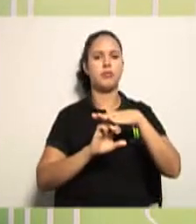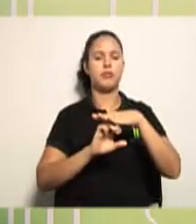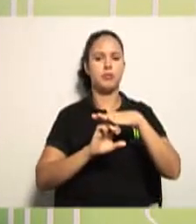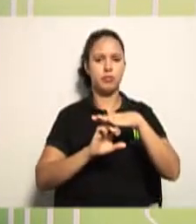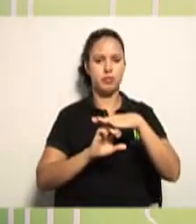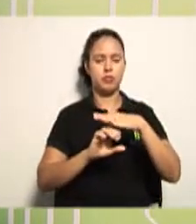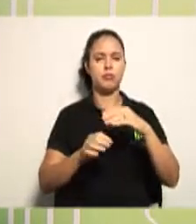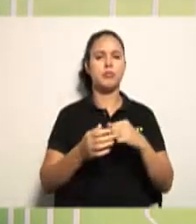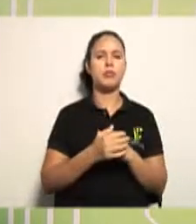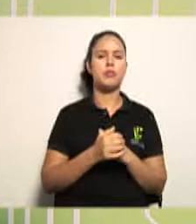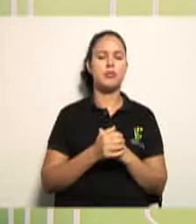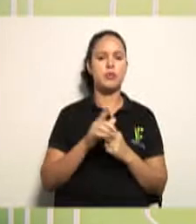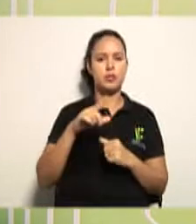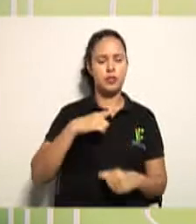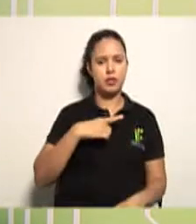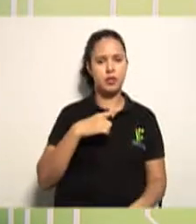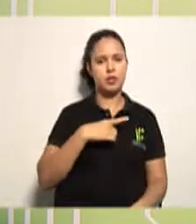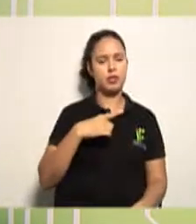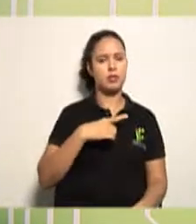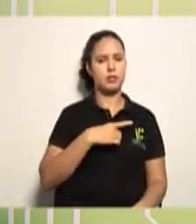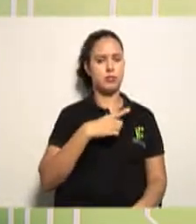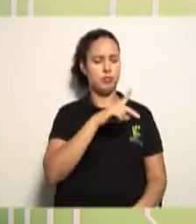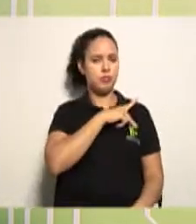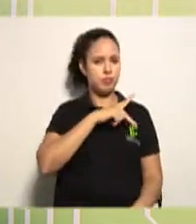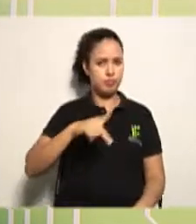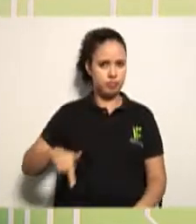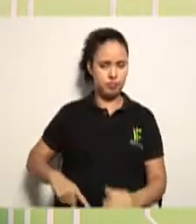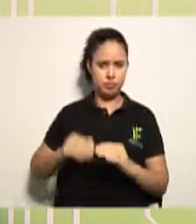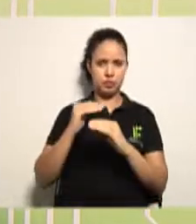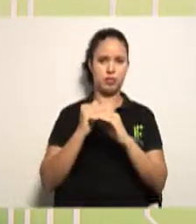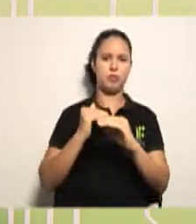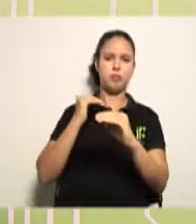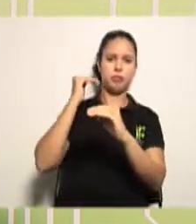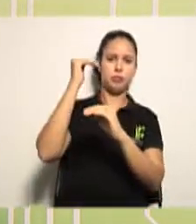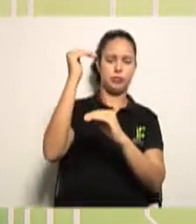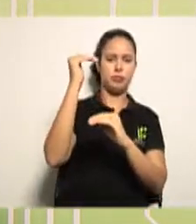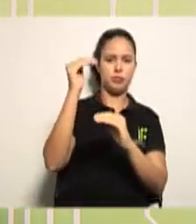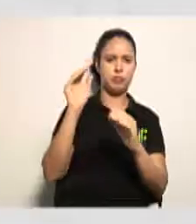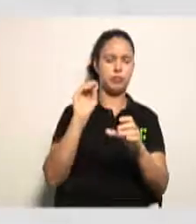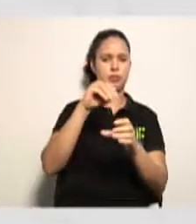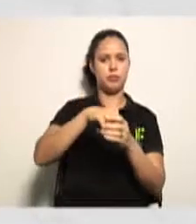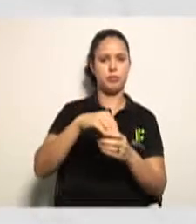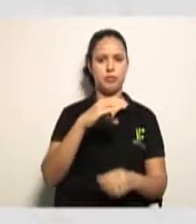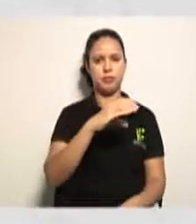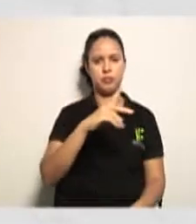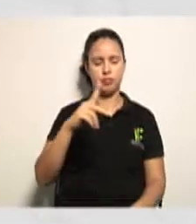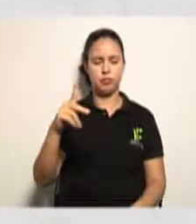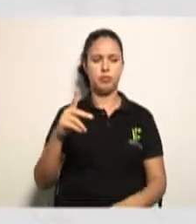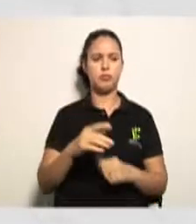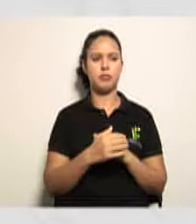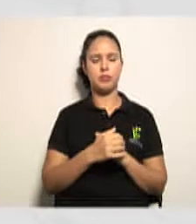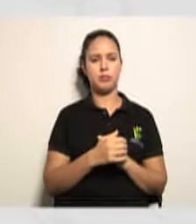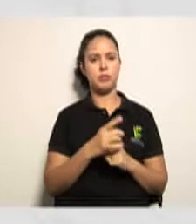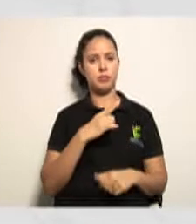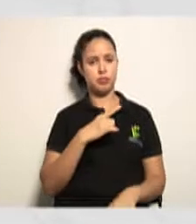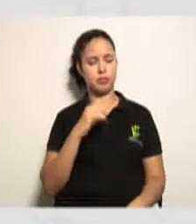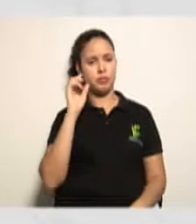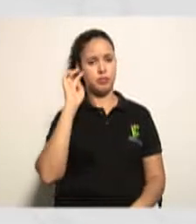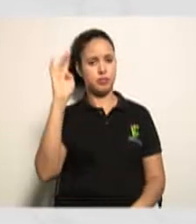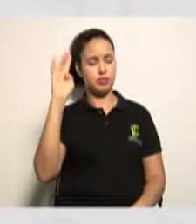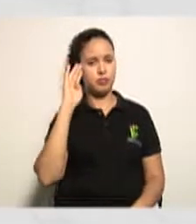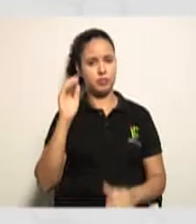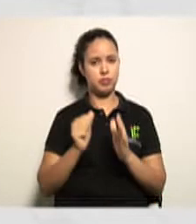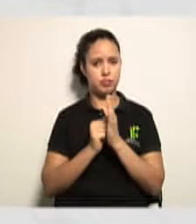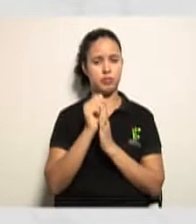temos um presidente, nós temos níveis hierárquicos da organização, nós temos aí também a teoria burocrática, que